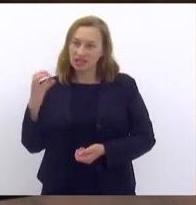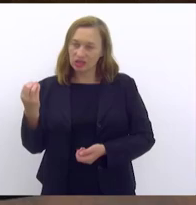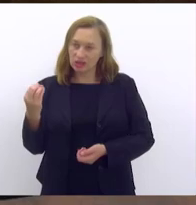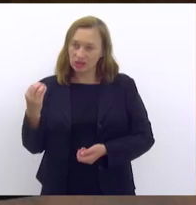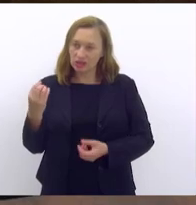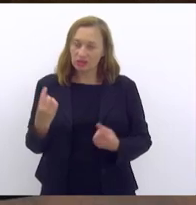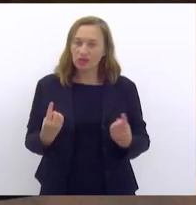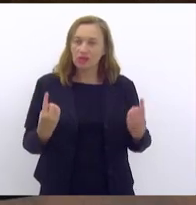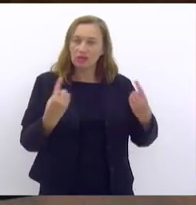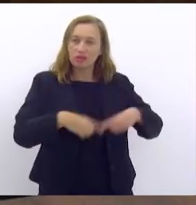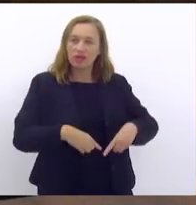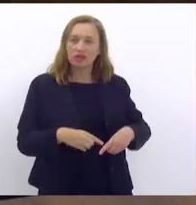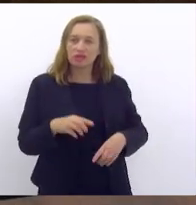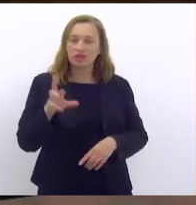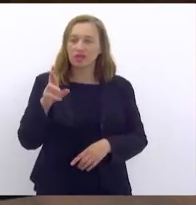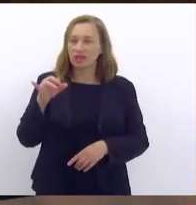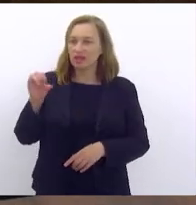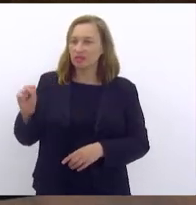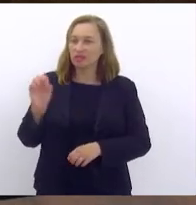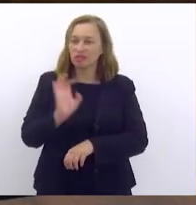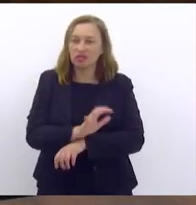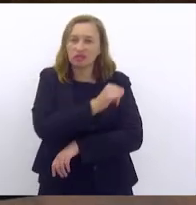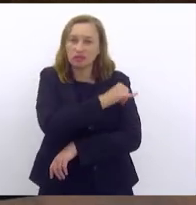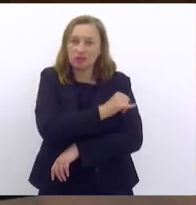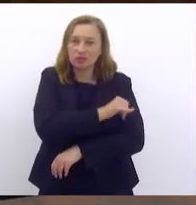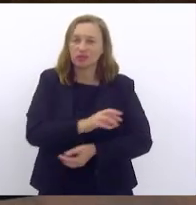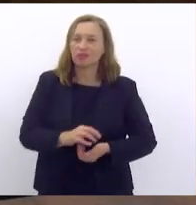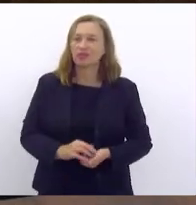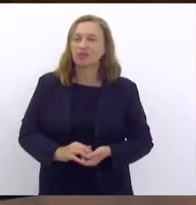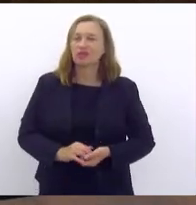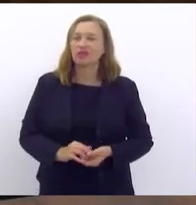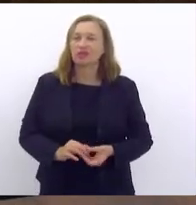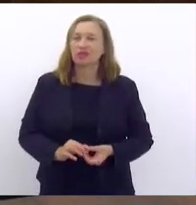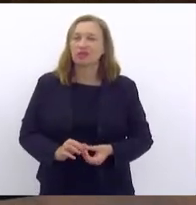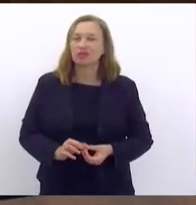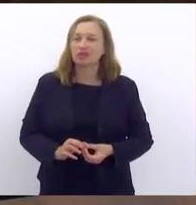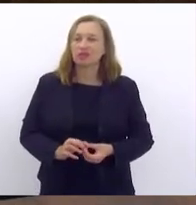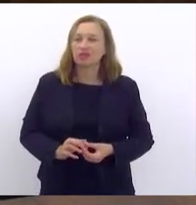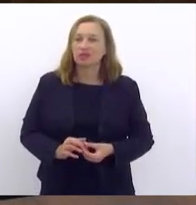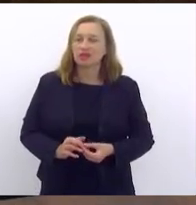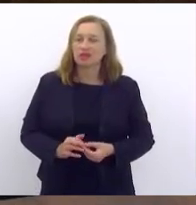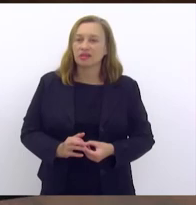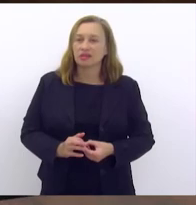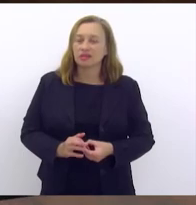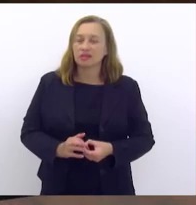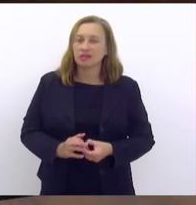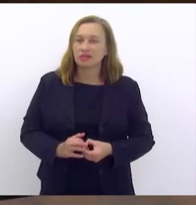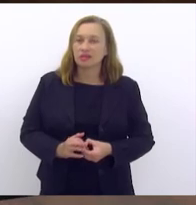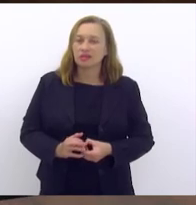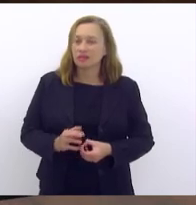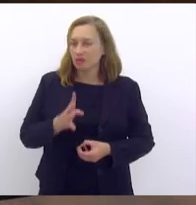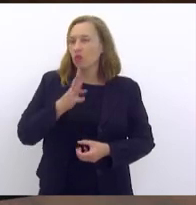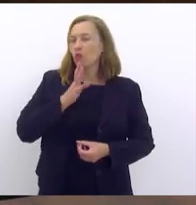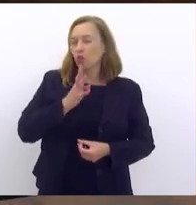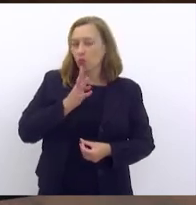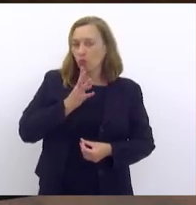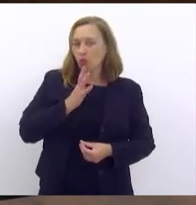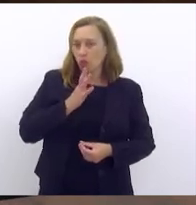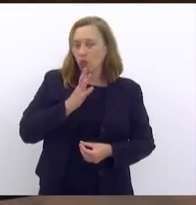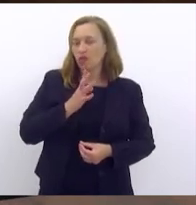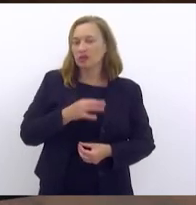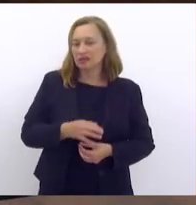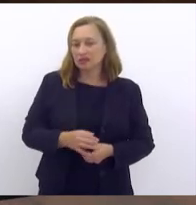Batalhas de Rima Educacionais no Estado do Rio. Eu conheci e participei,